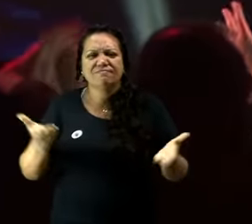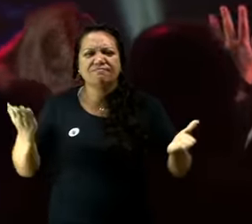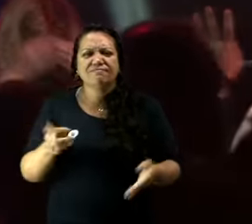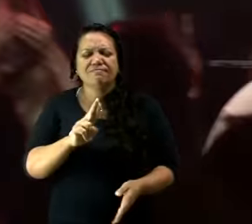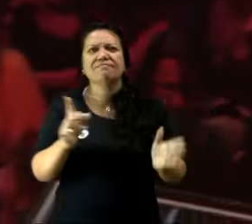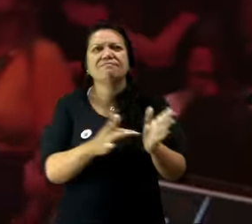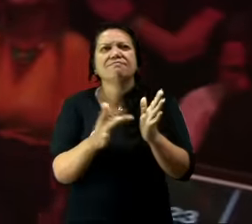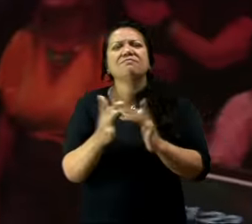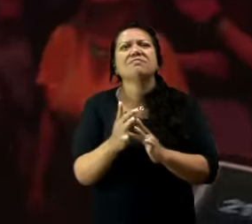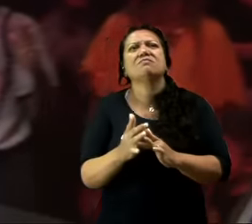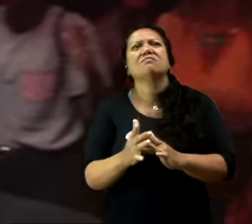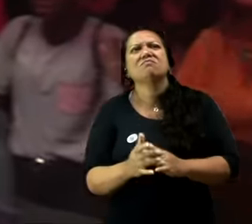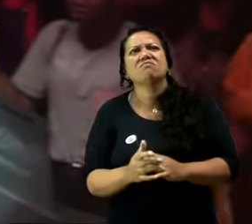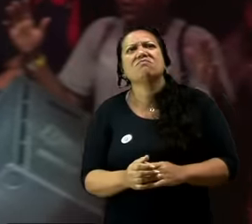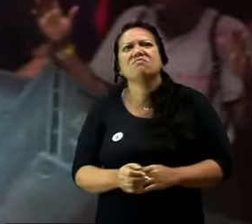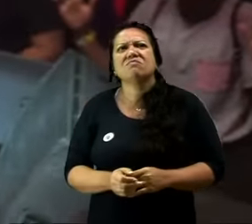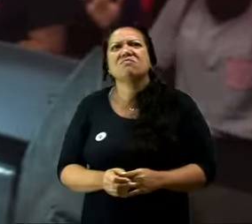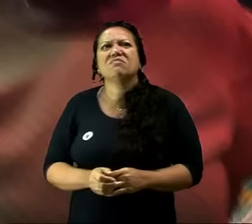Ei, ei.